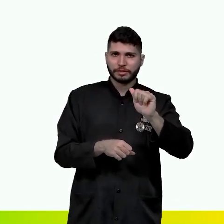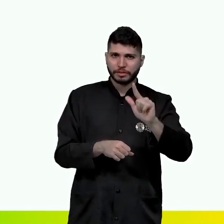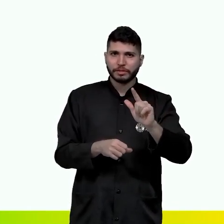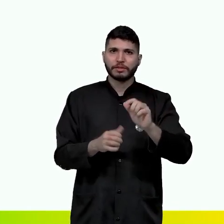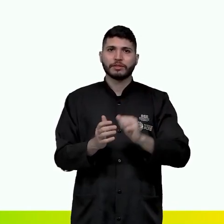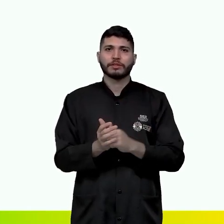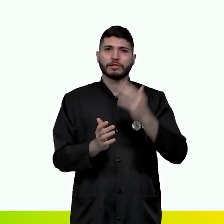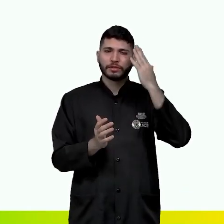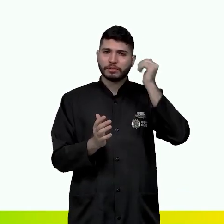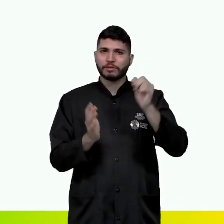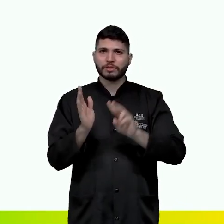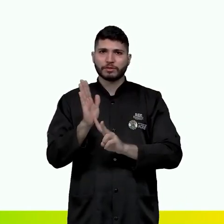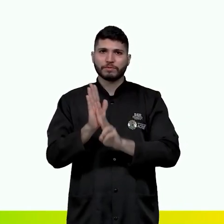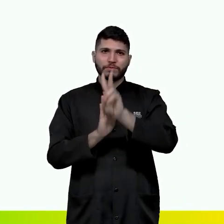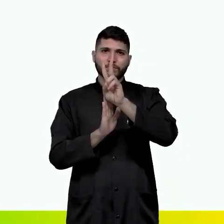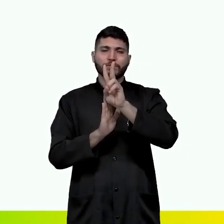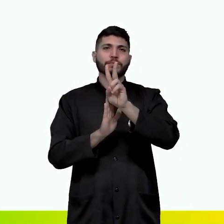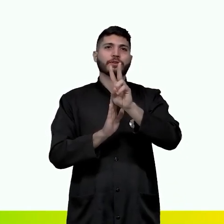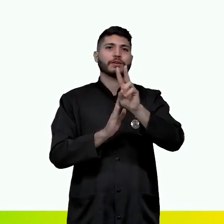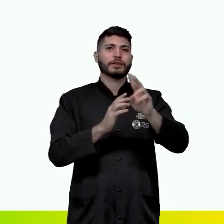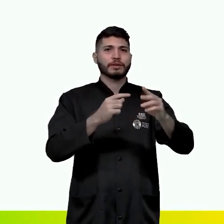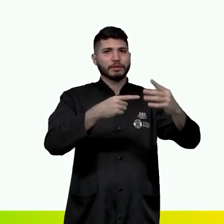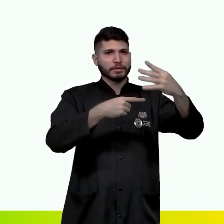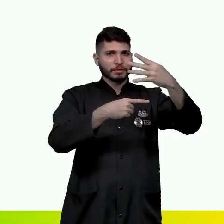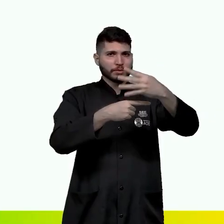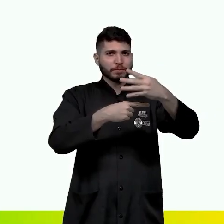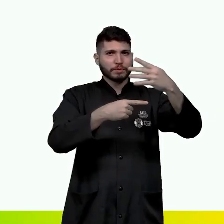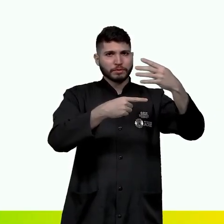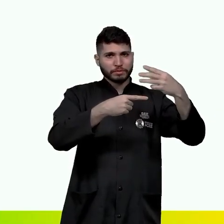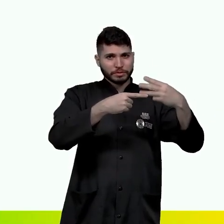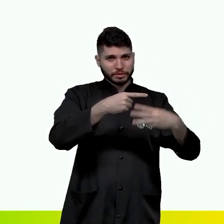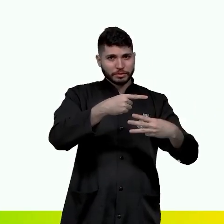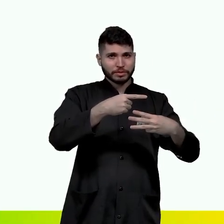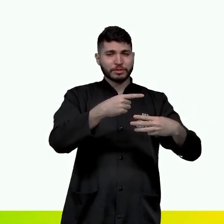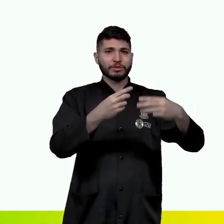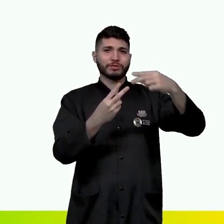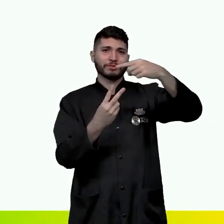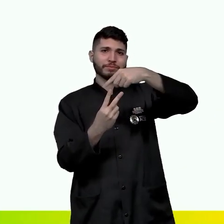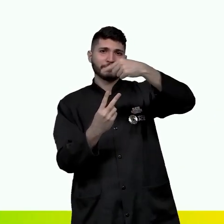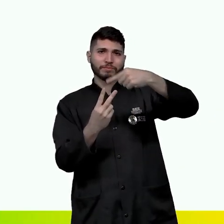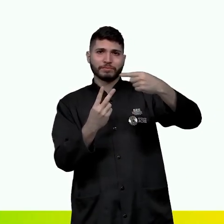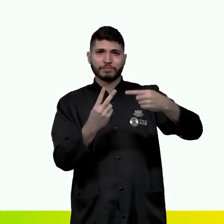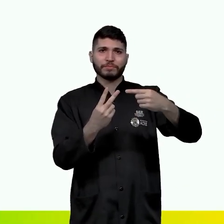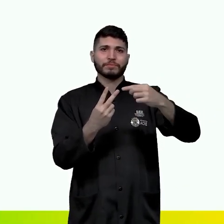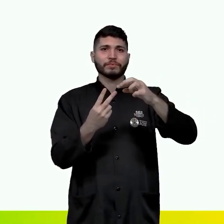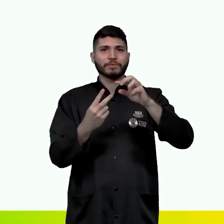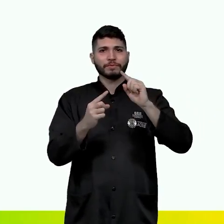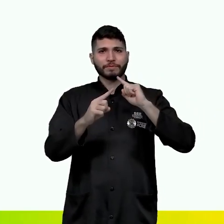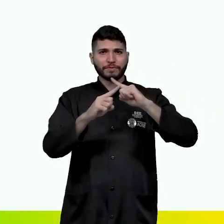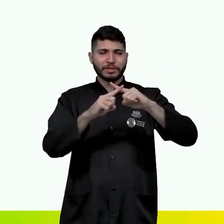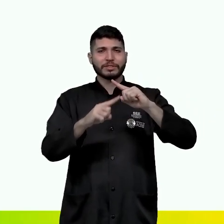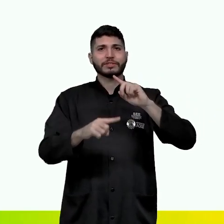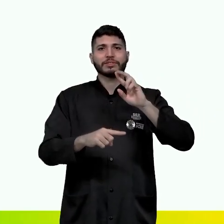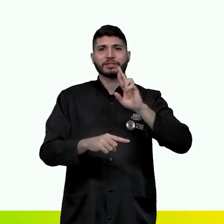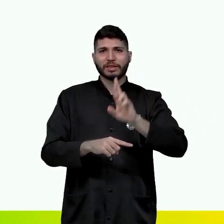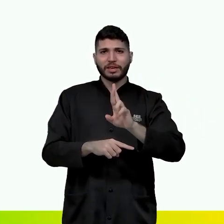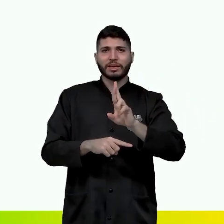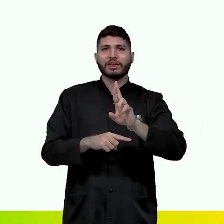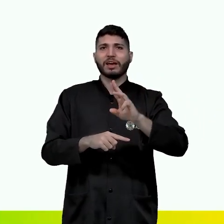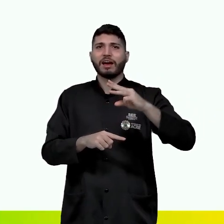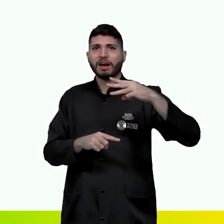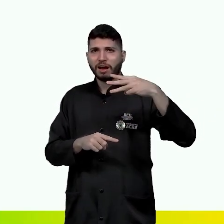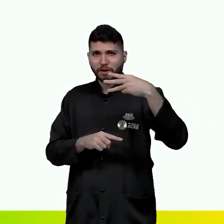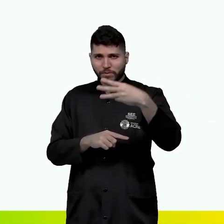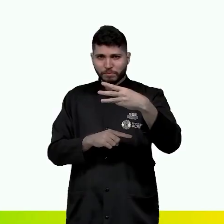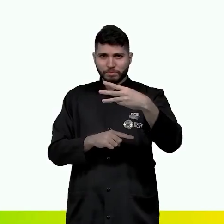volume é 4/3 de π vezes r ao cubo, ok? Para